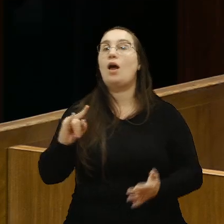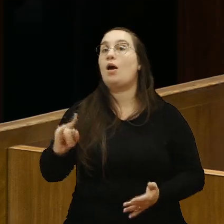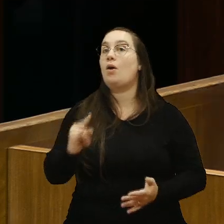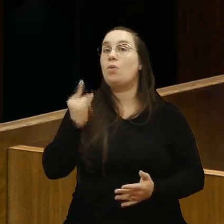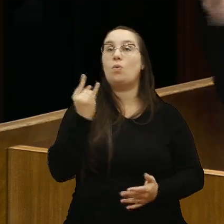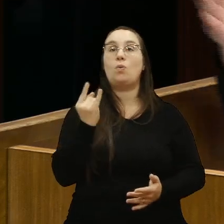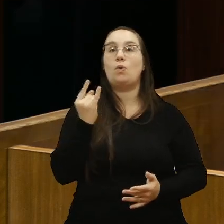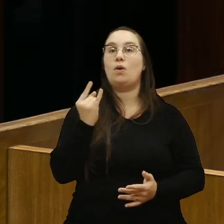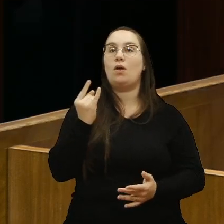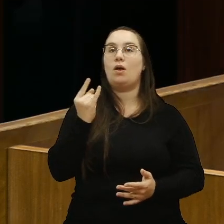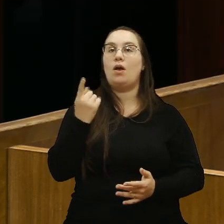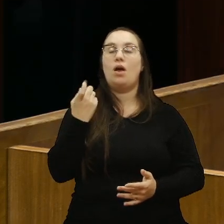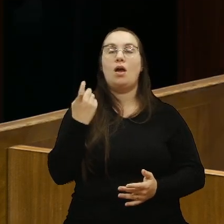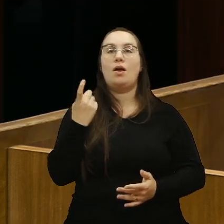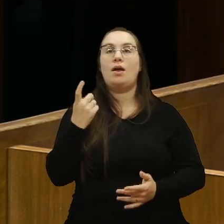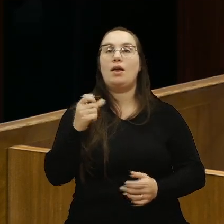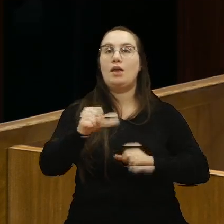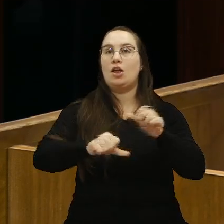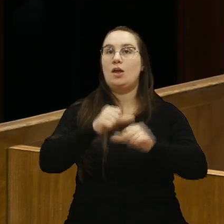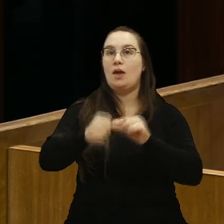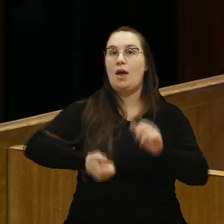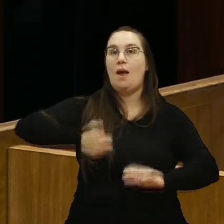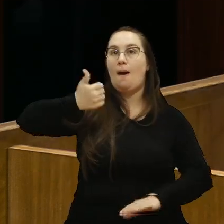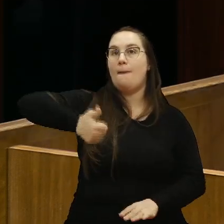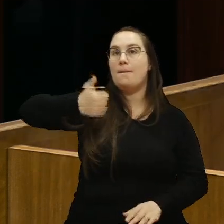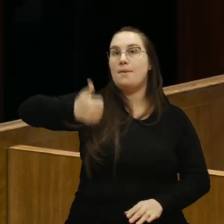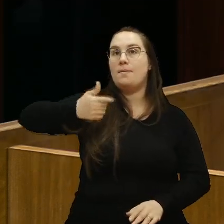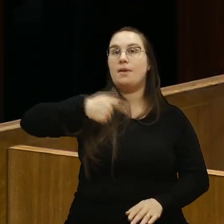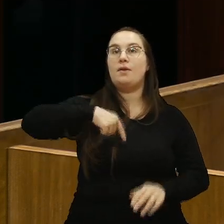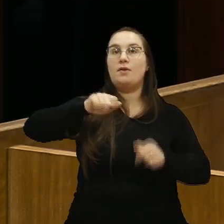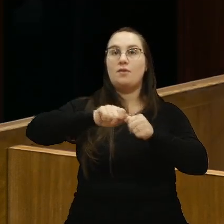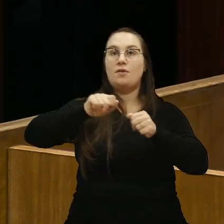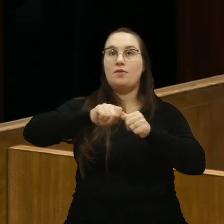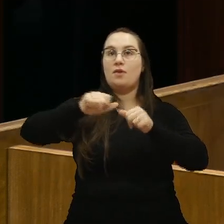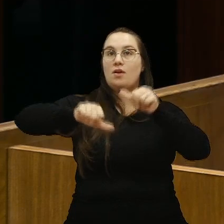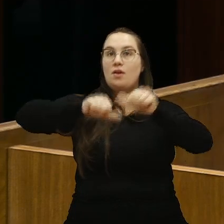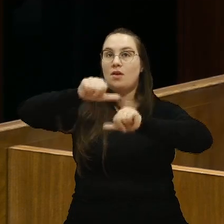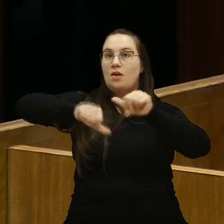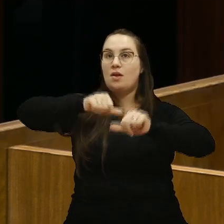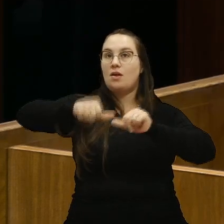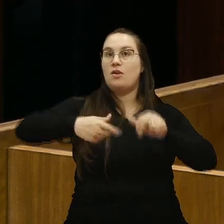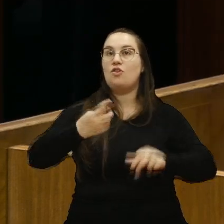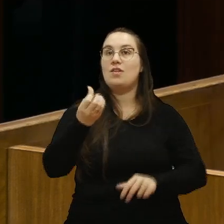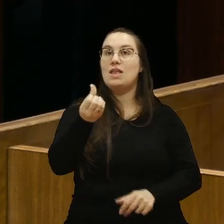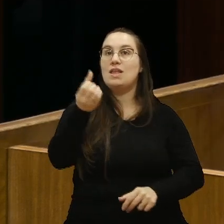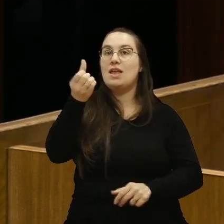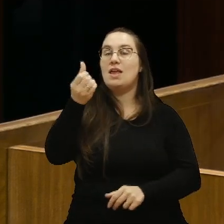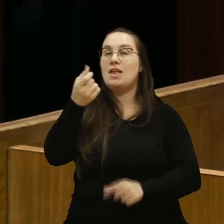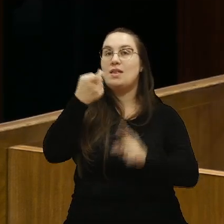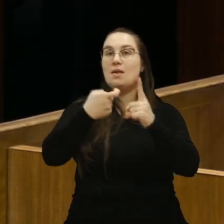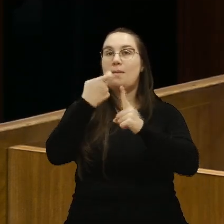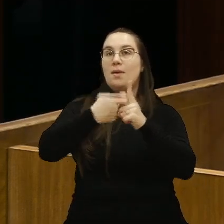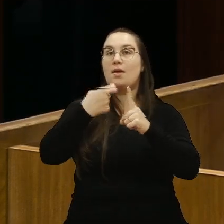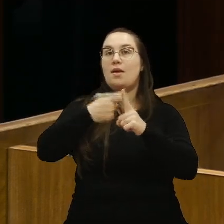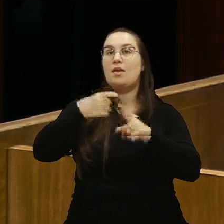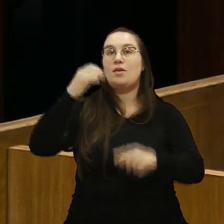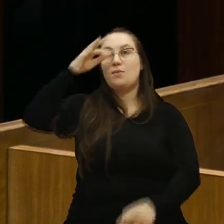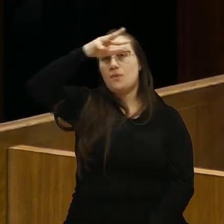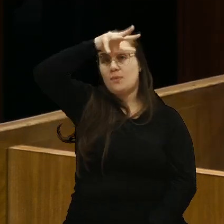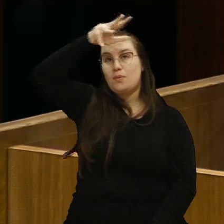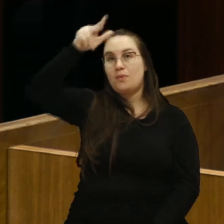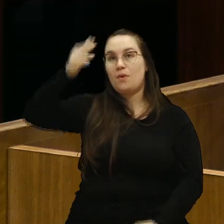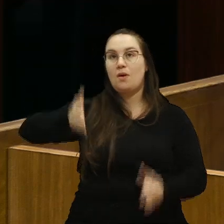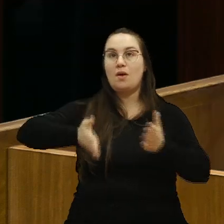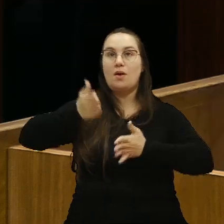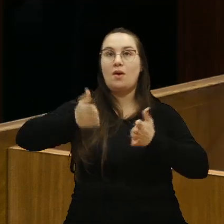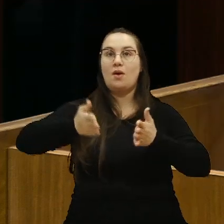que modifica alguma coisa é a primeira, que eu fiz uma emenda modificativa dando 6 meses para o município o prazo